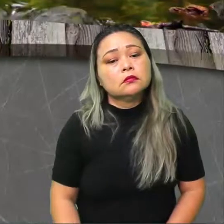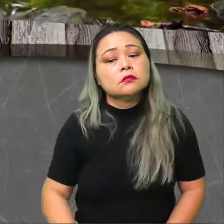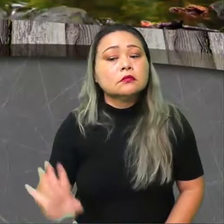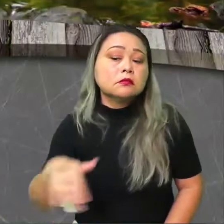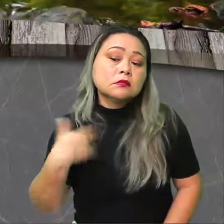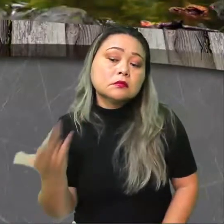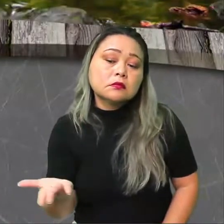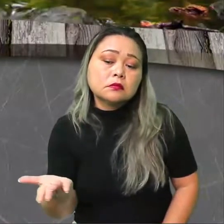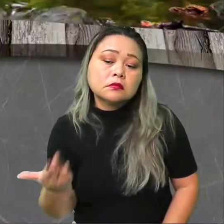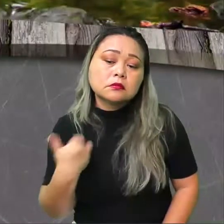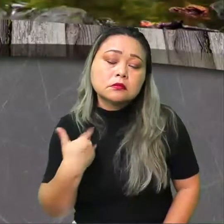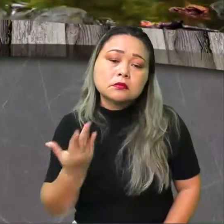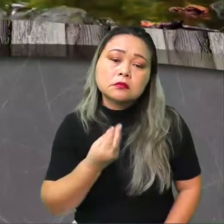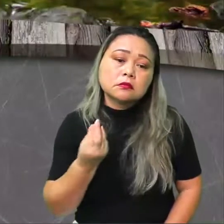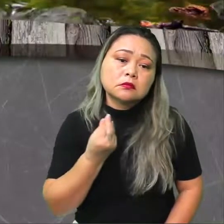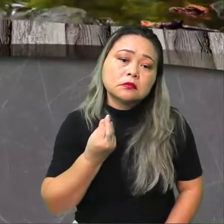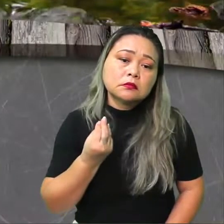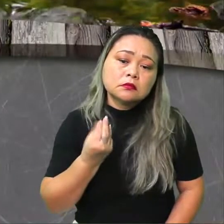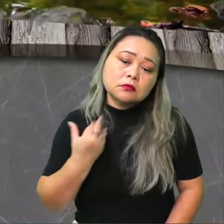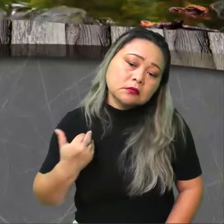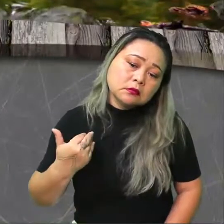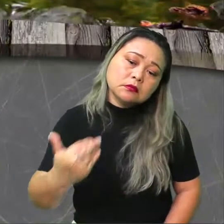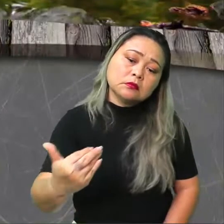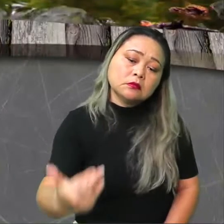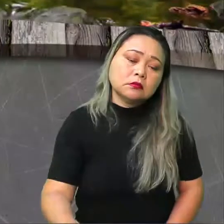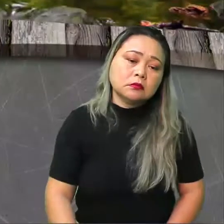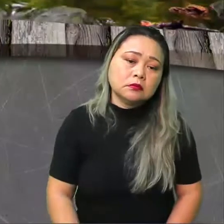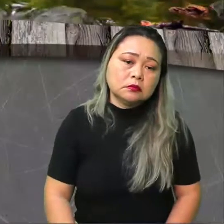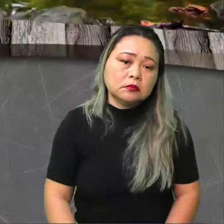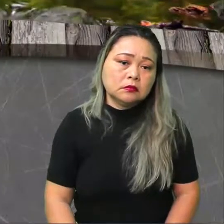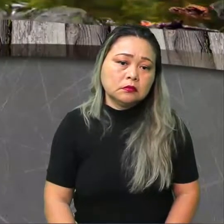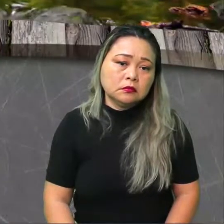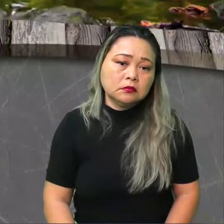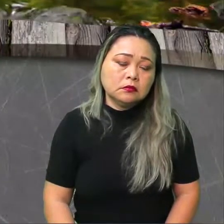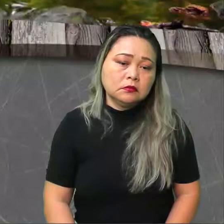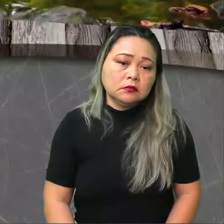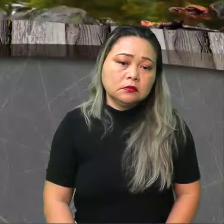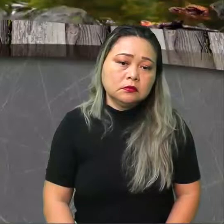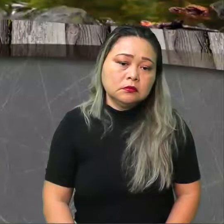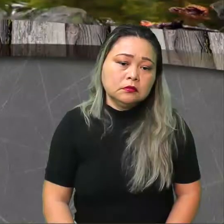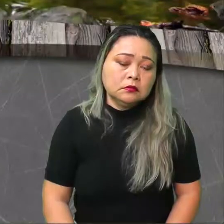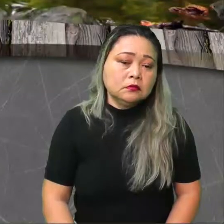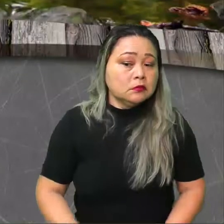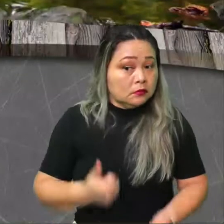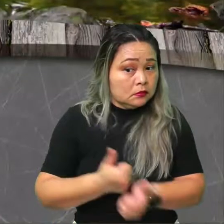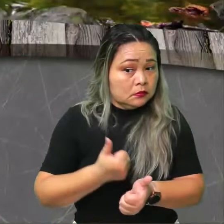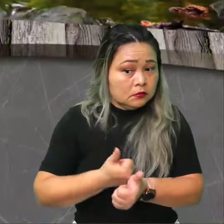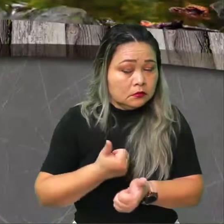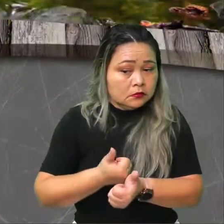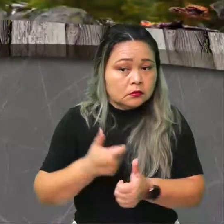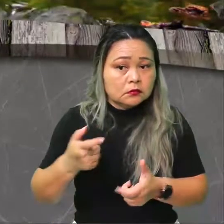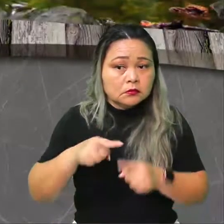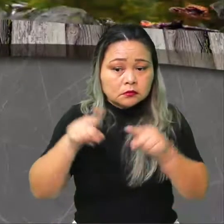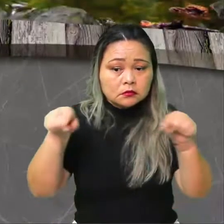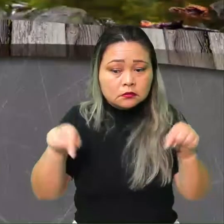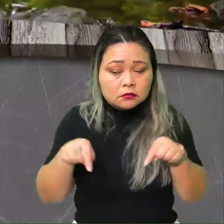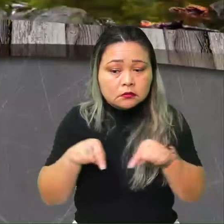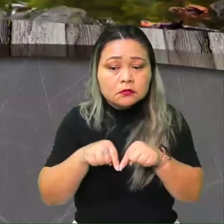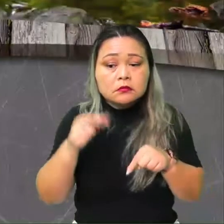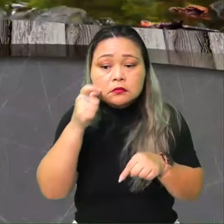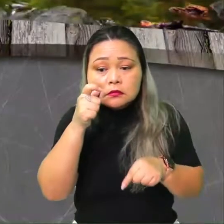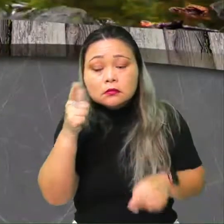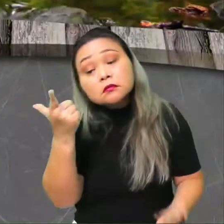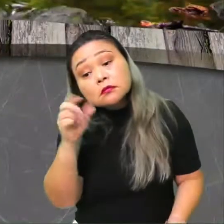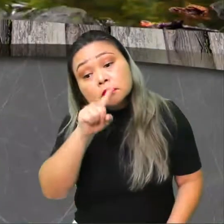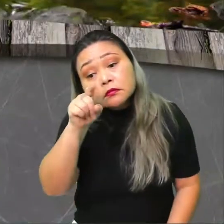Qual foi? Quem foi que deu esse pontapé? Ele não, digo, rapaz, eu vou tentar reproduzir isso em laboratório. Será que eu vou